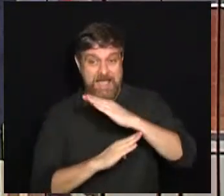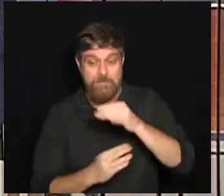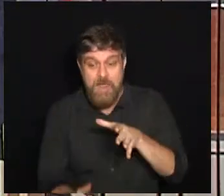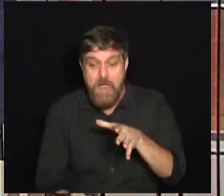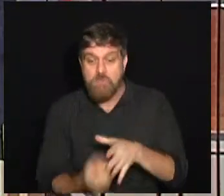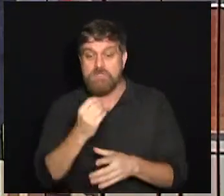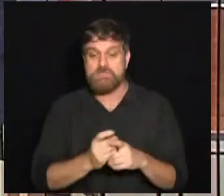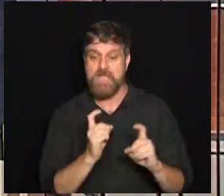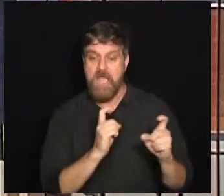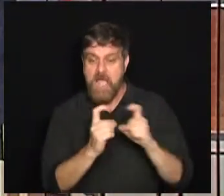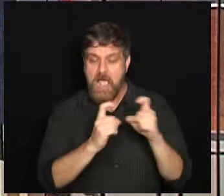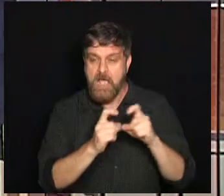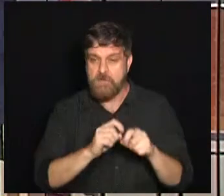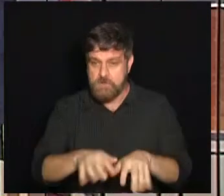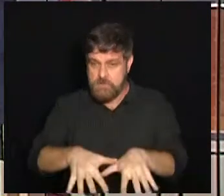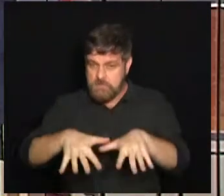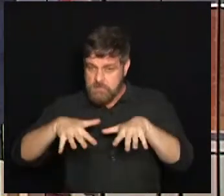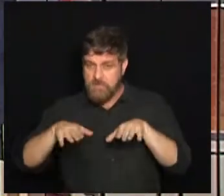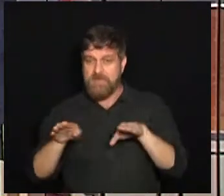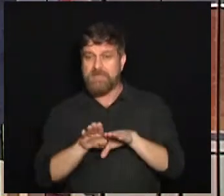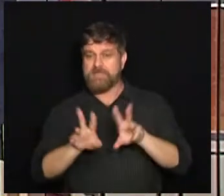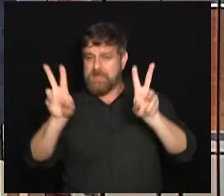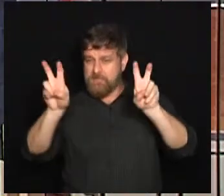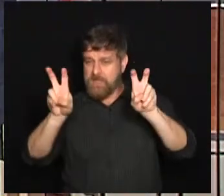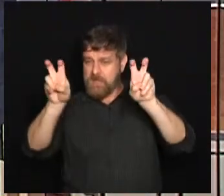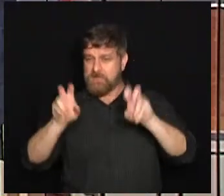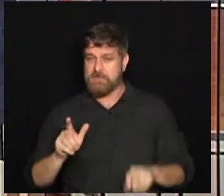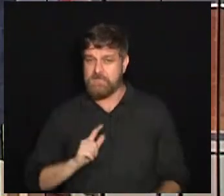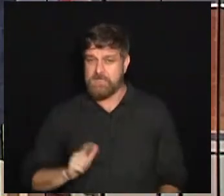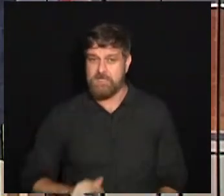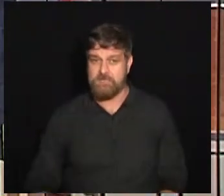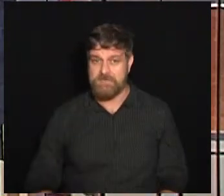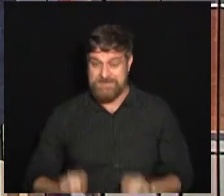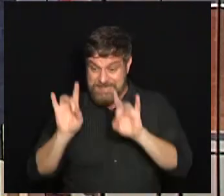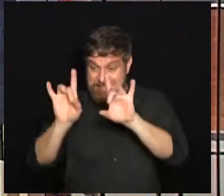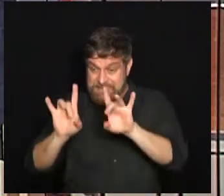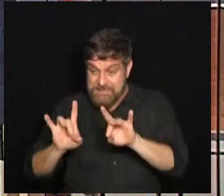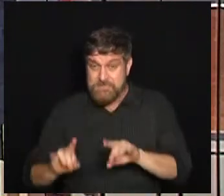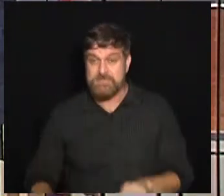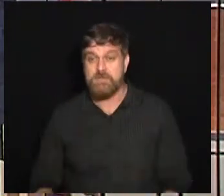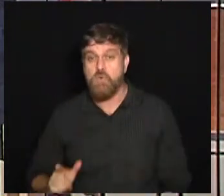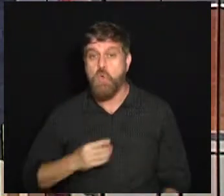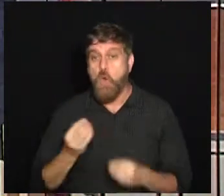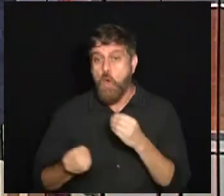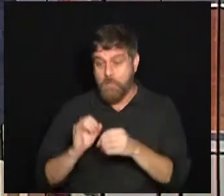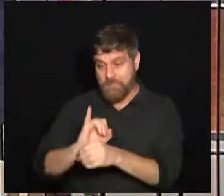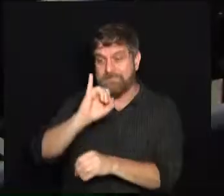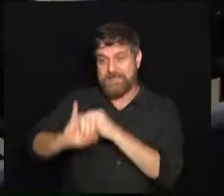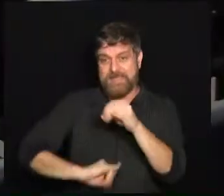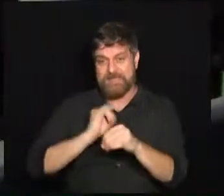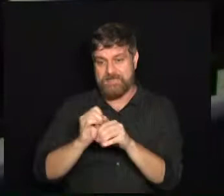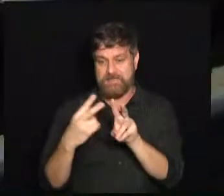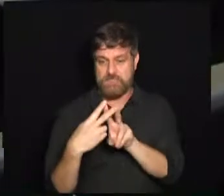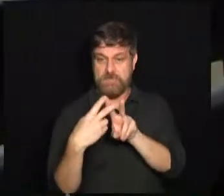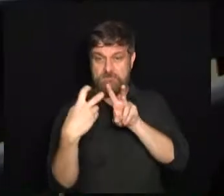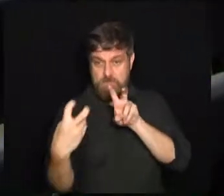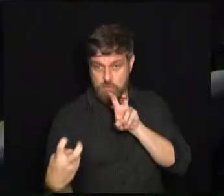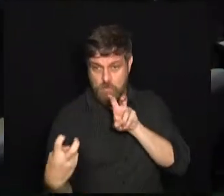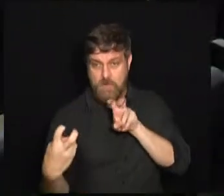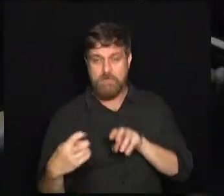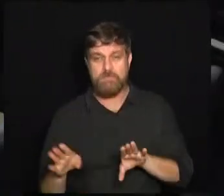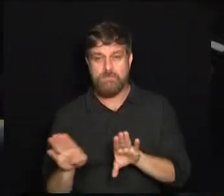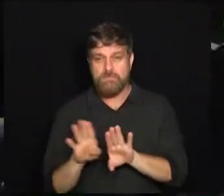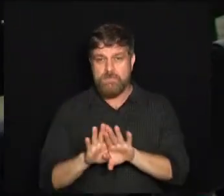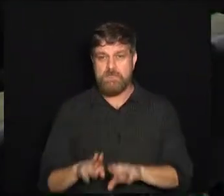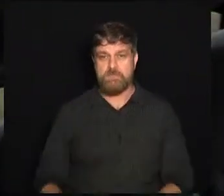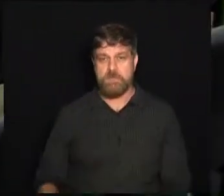realizar reuniões plenárias e temáticas de caráter extraordinário por meio virtual. Os vereadores aprovaram